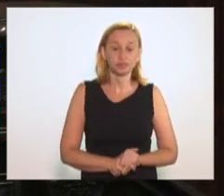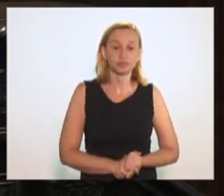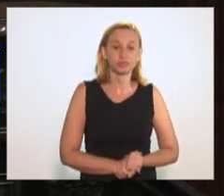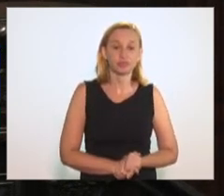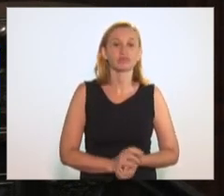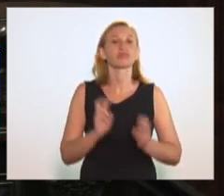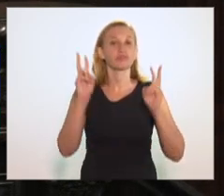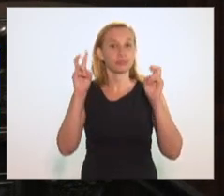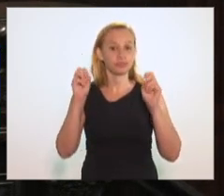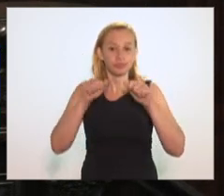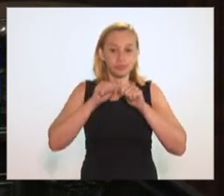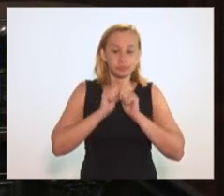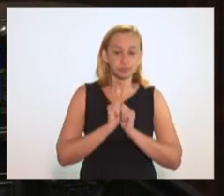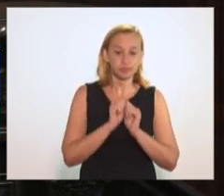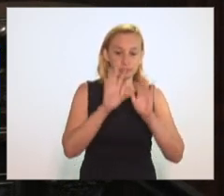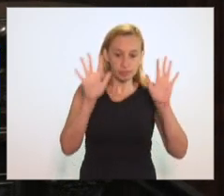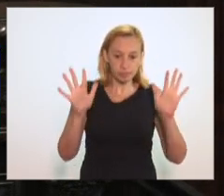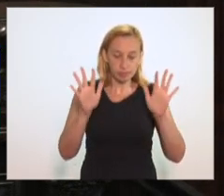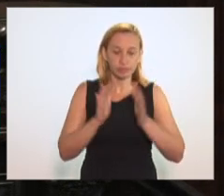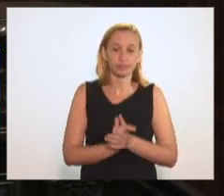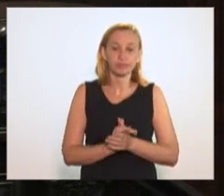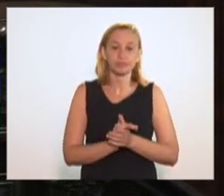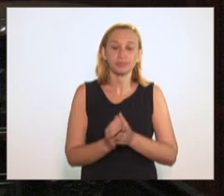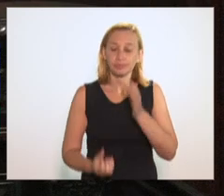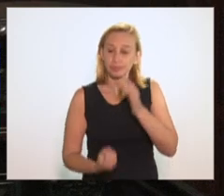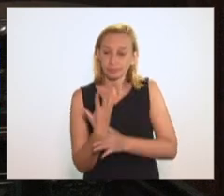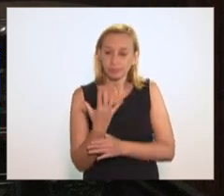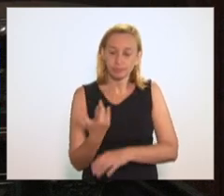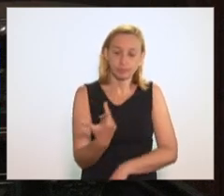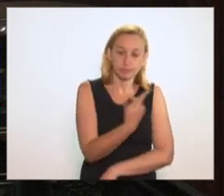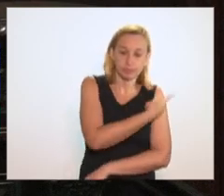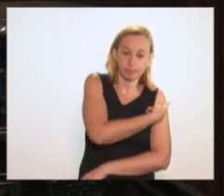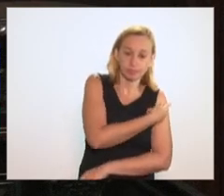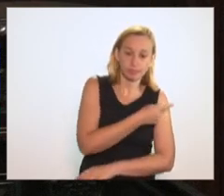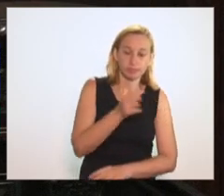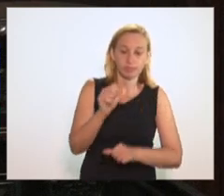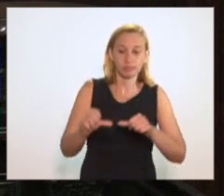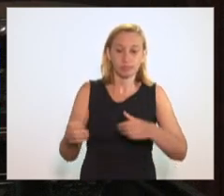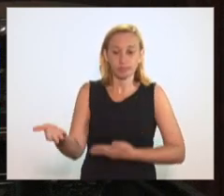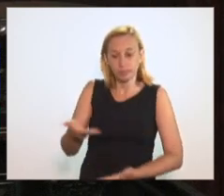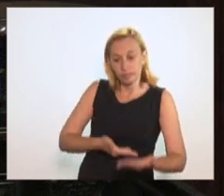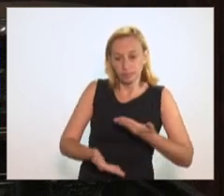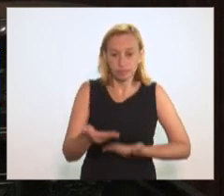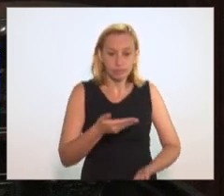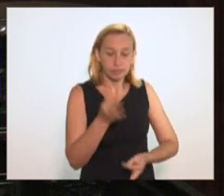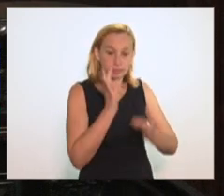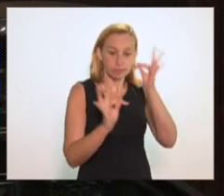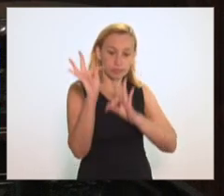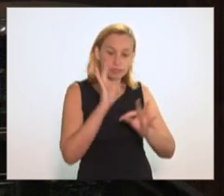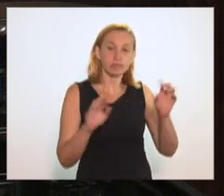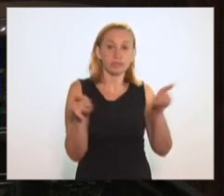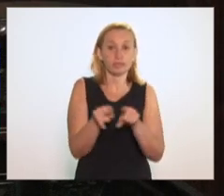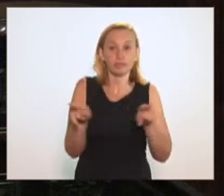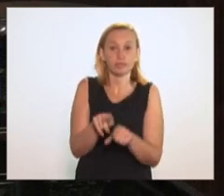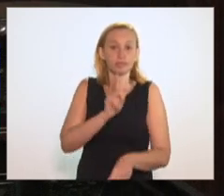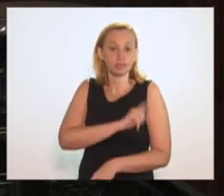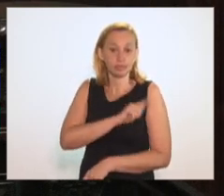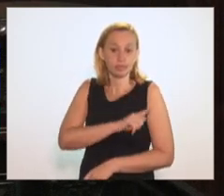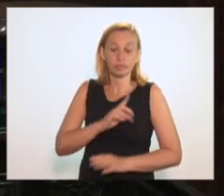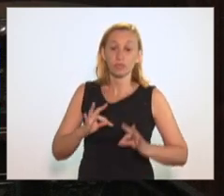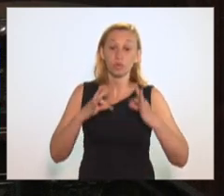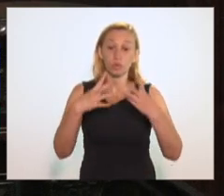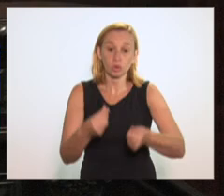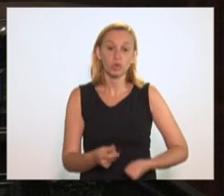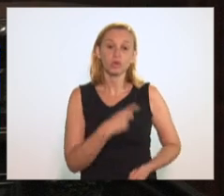caso, mais abrangente, não só para produzir vacinas e trocar tecnologias, mas para a gestão da saúde como um todo. E a gente